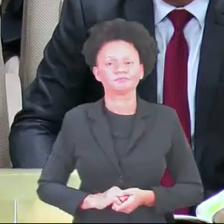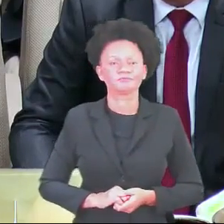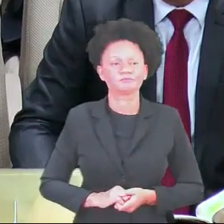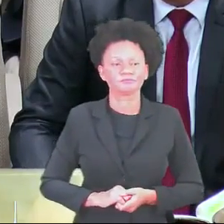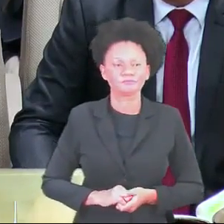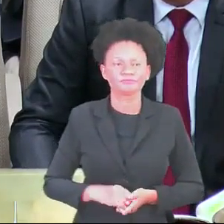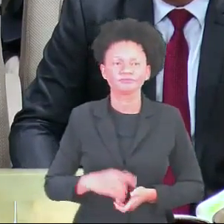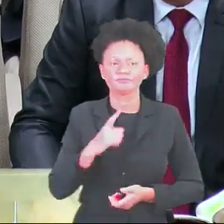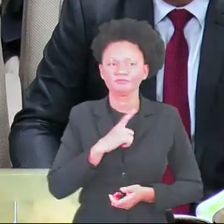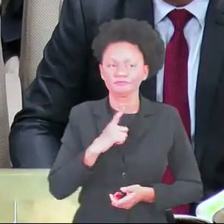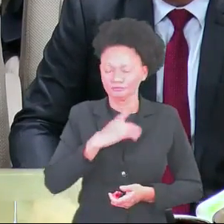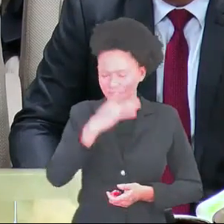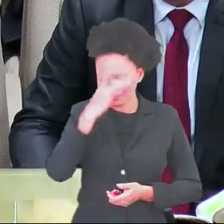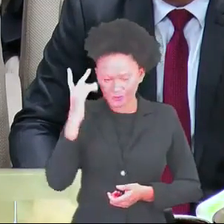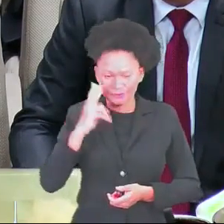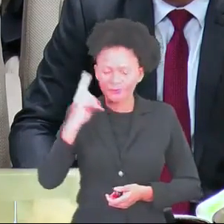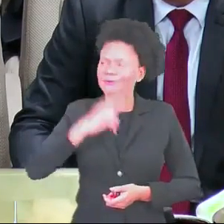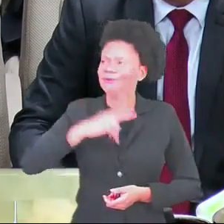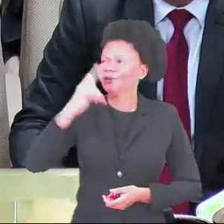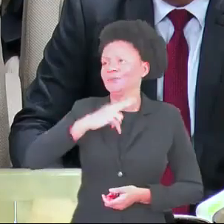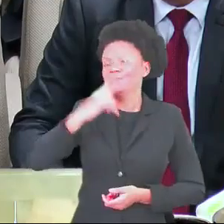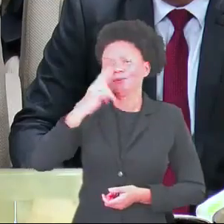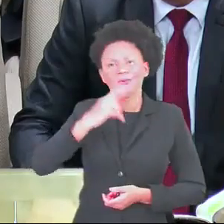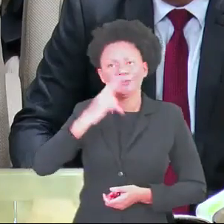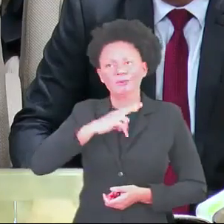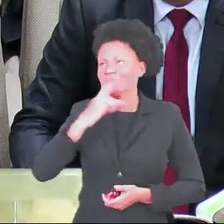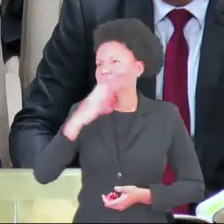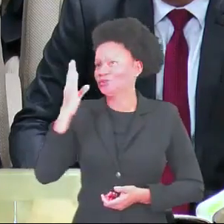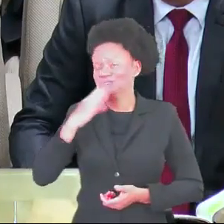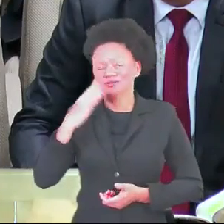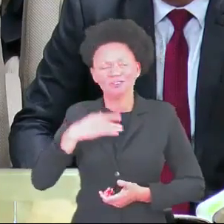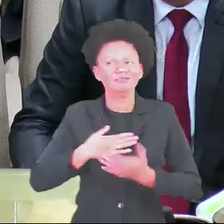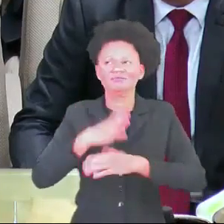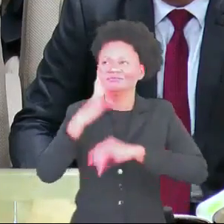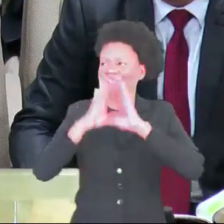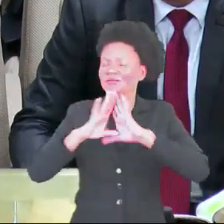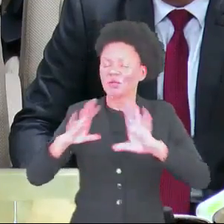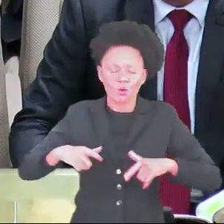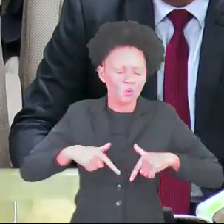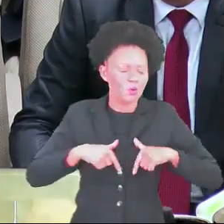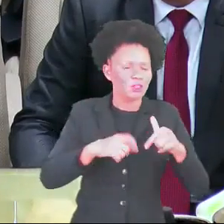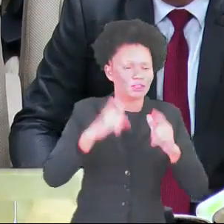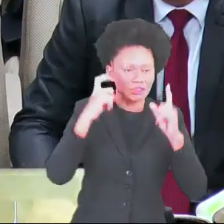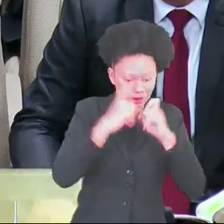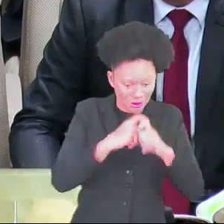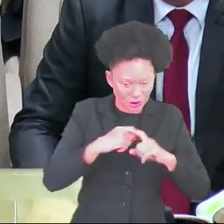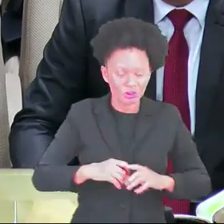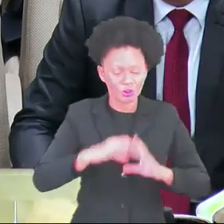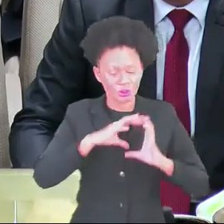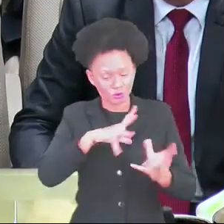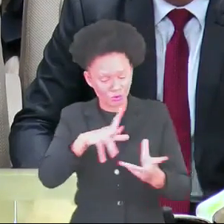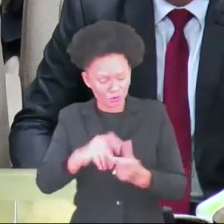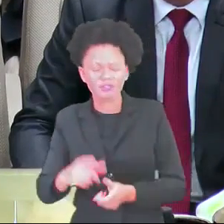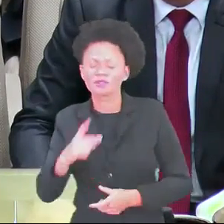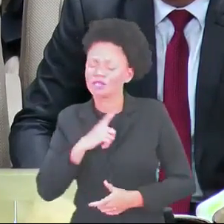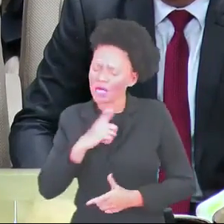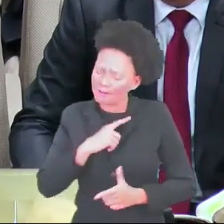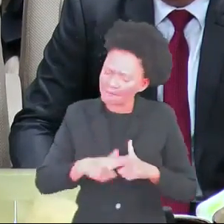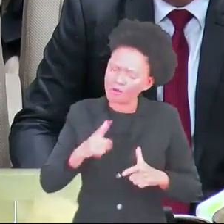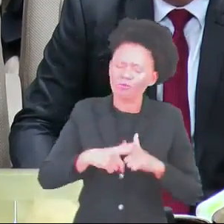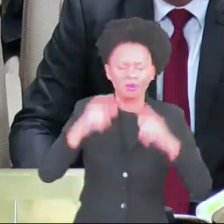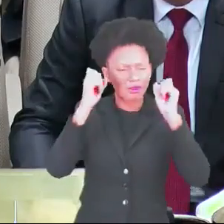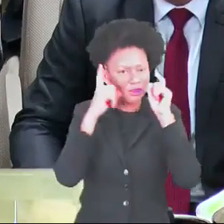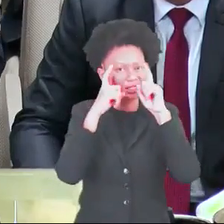Tem muita gente apressando a sua ida porque está passando por luta e dificuldade, meu irmão. No mundo, vós tereis